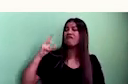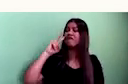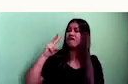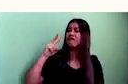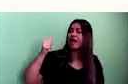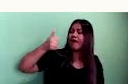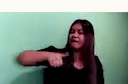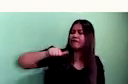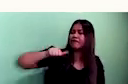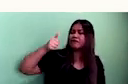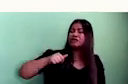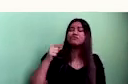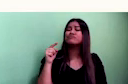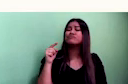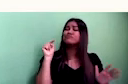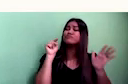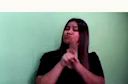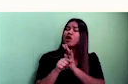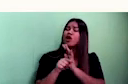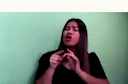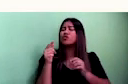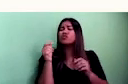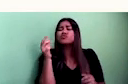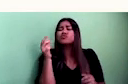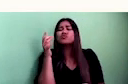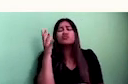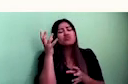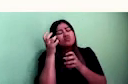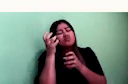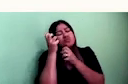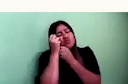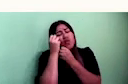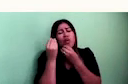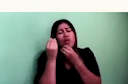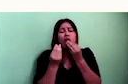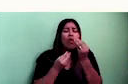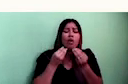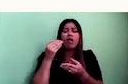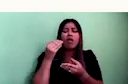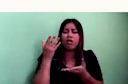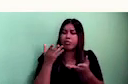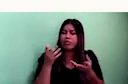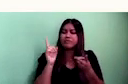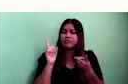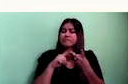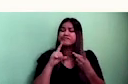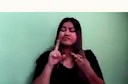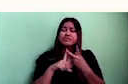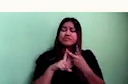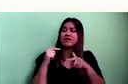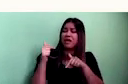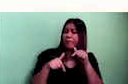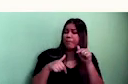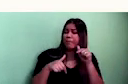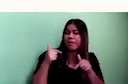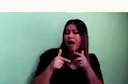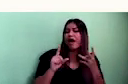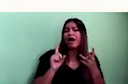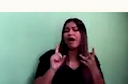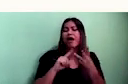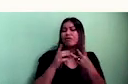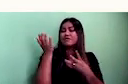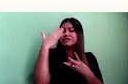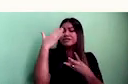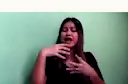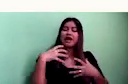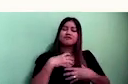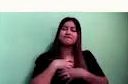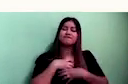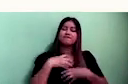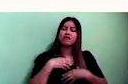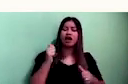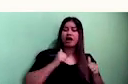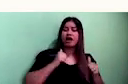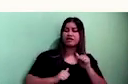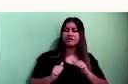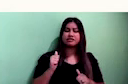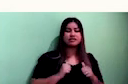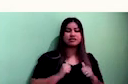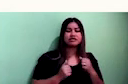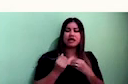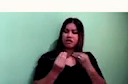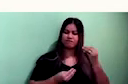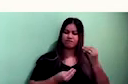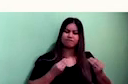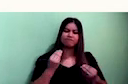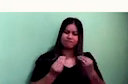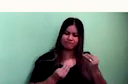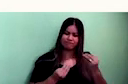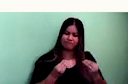sua ansiedade, que a gente tem que render no trabalho, render em casa, dar apoio para a família, mas a gente também tem que pensar no momento de descanso, que é onde a